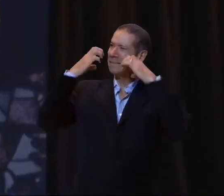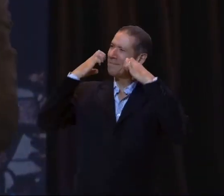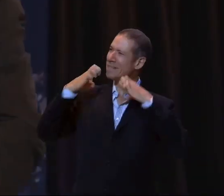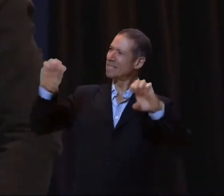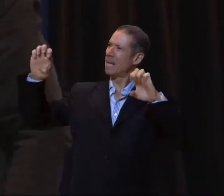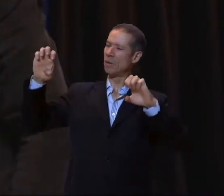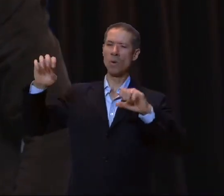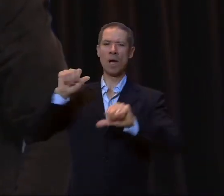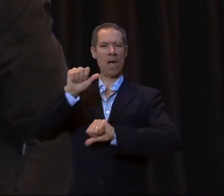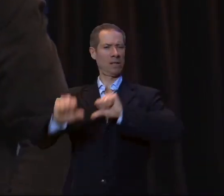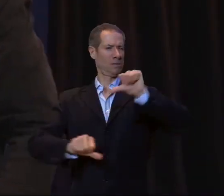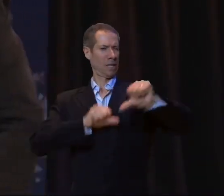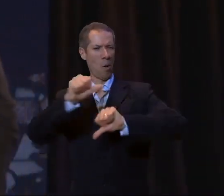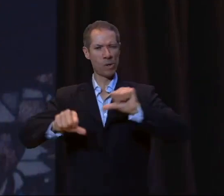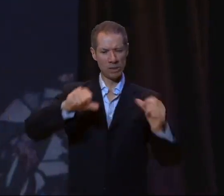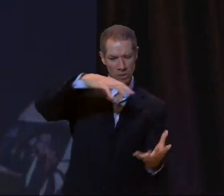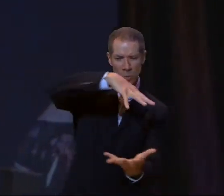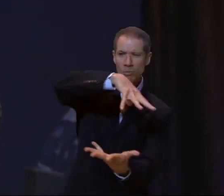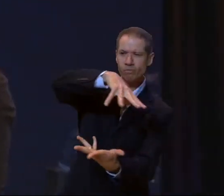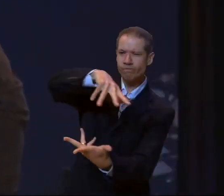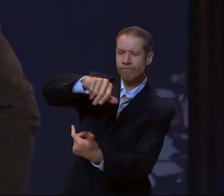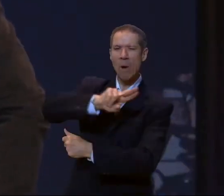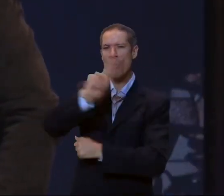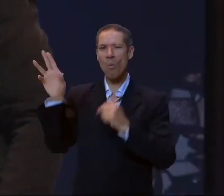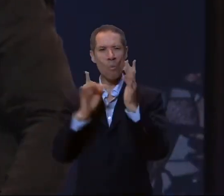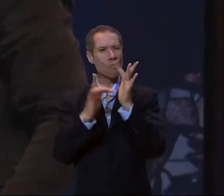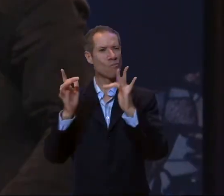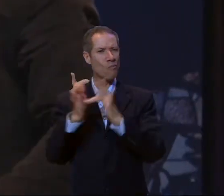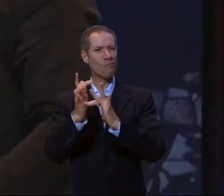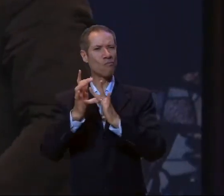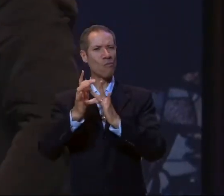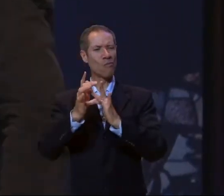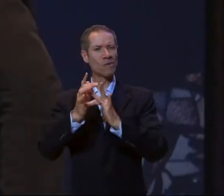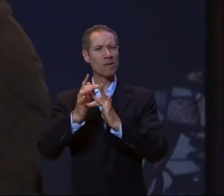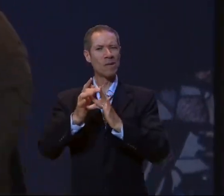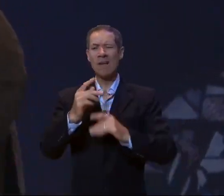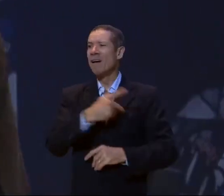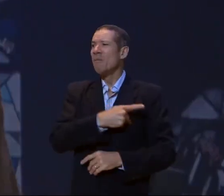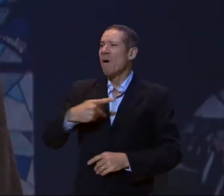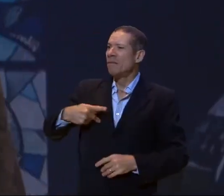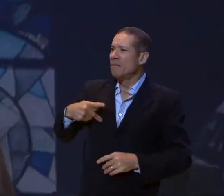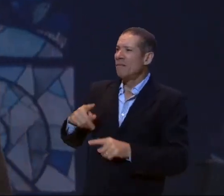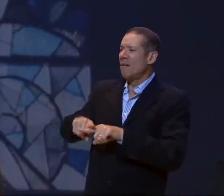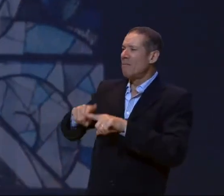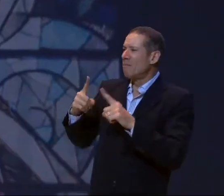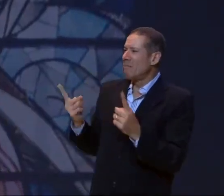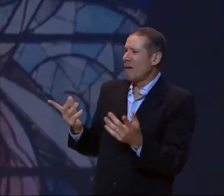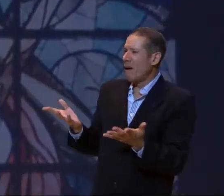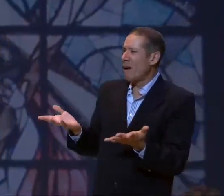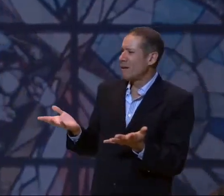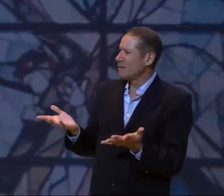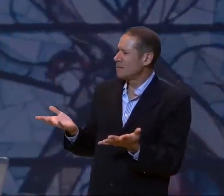evangelho restaurando essa terra, em nome de Jesus. Pastor, mas